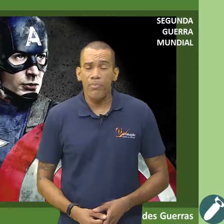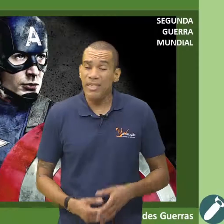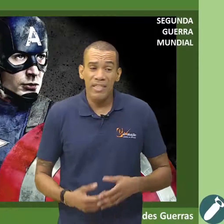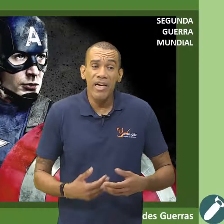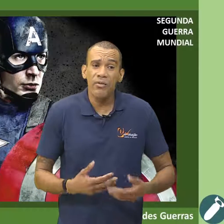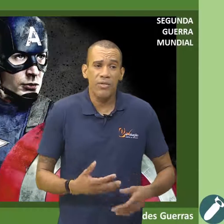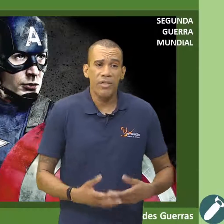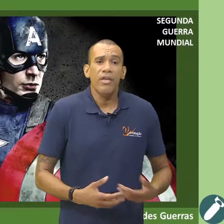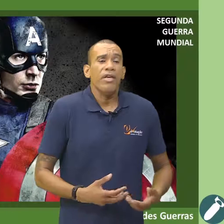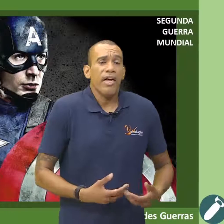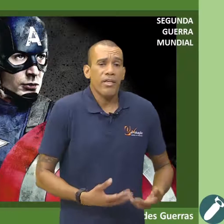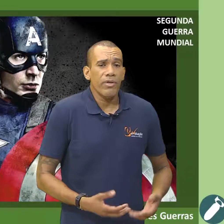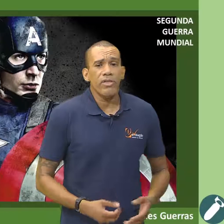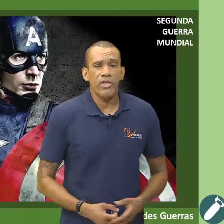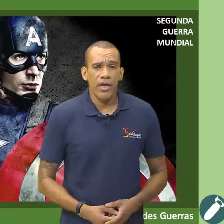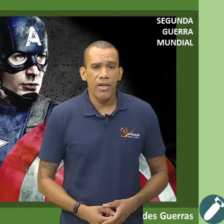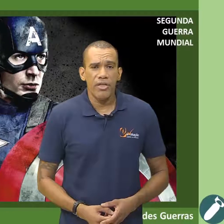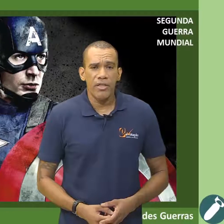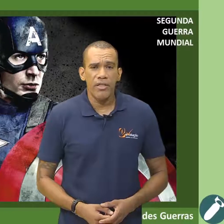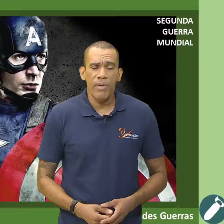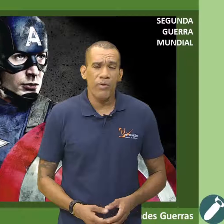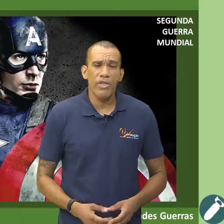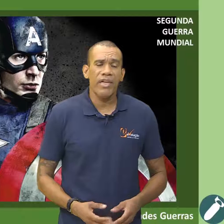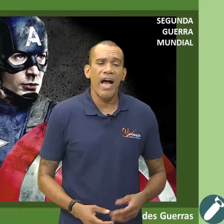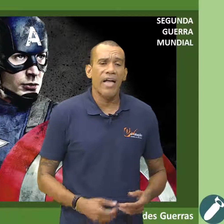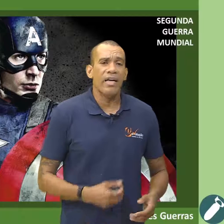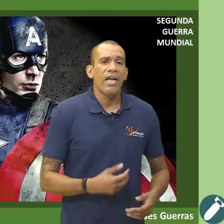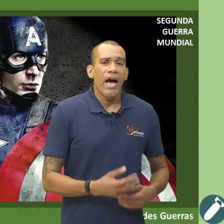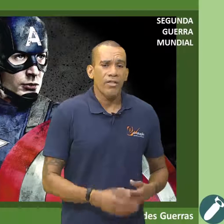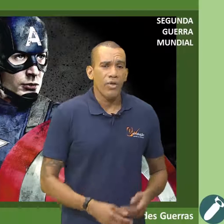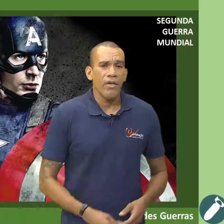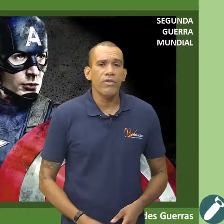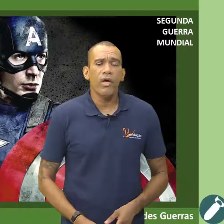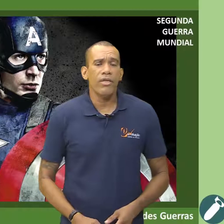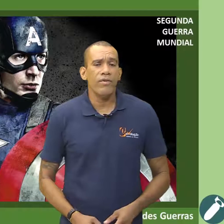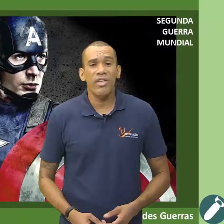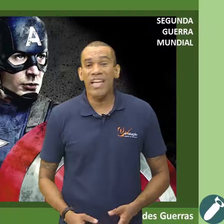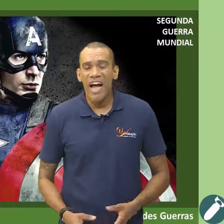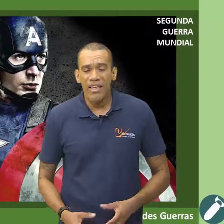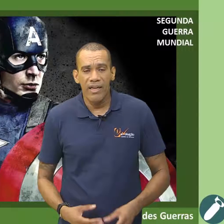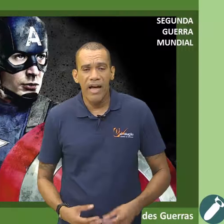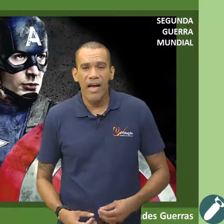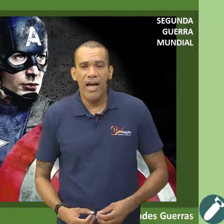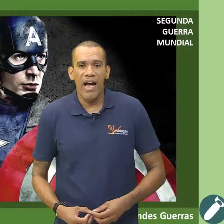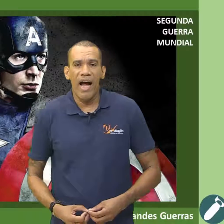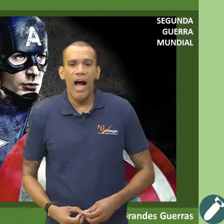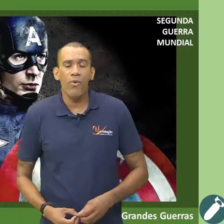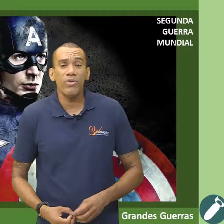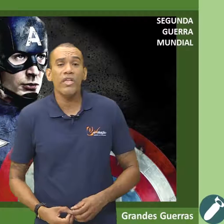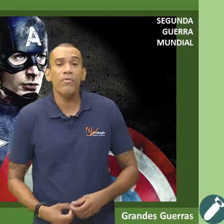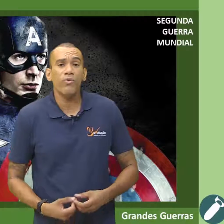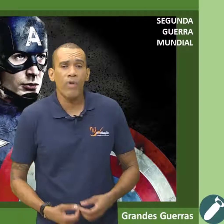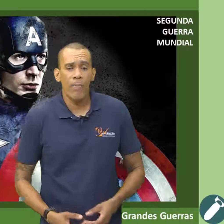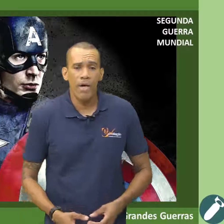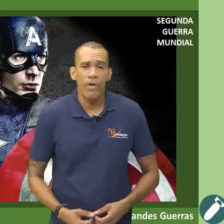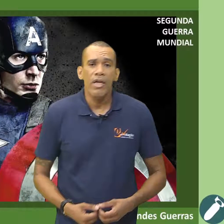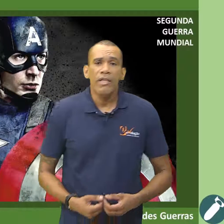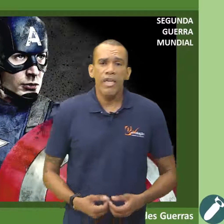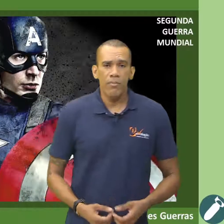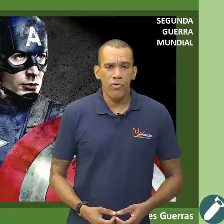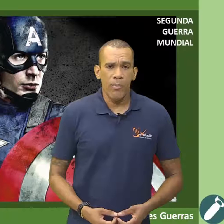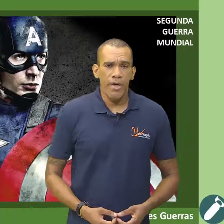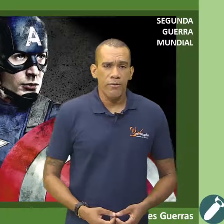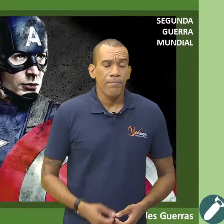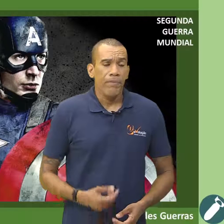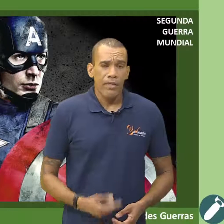atual, baseando-se naquilo que a gente acredita ser uma coisa ligada às histórias em quadrinhos, ligada a algo sem muito apelo,